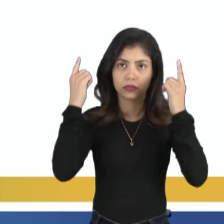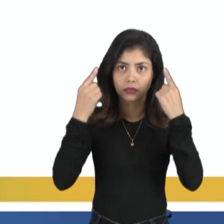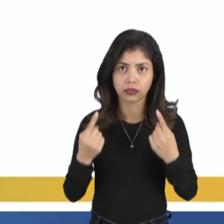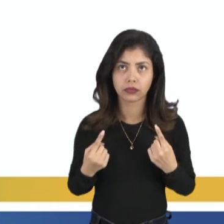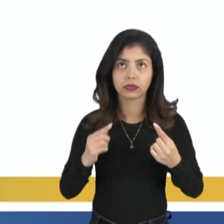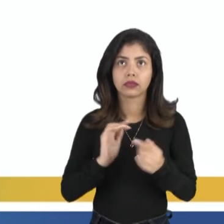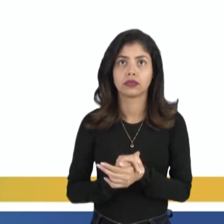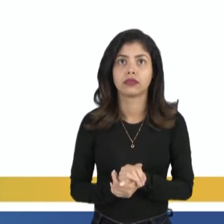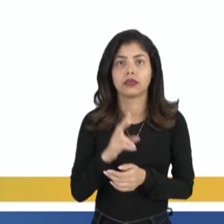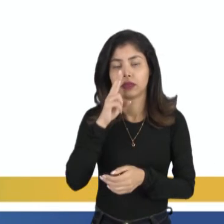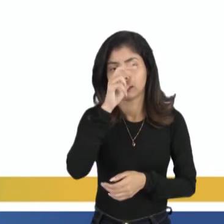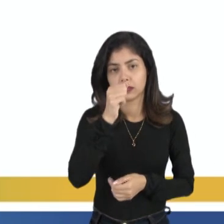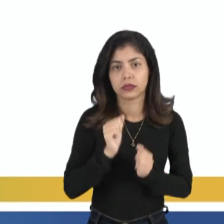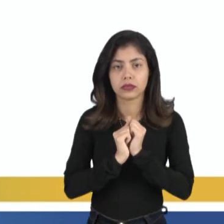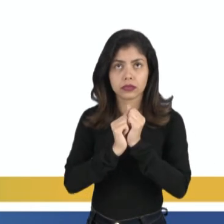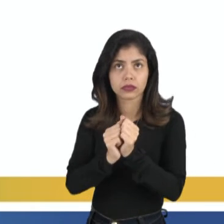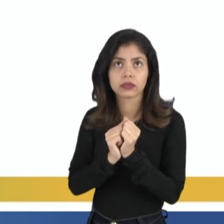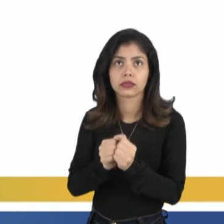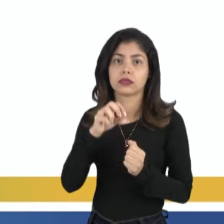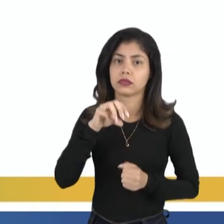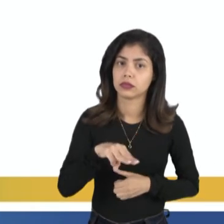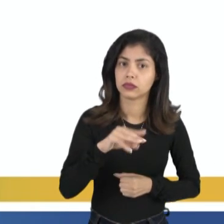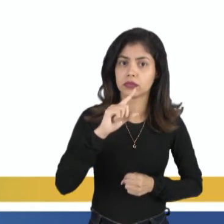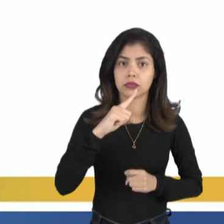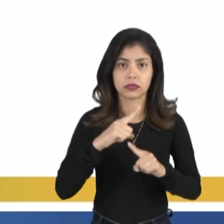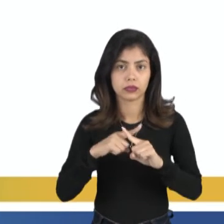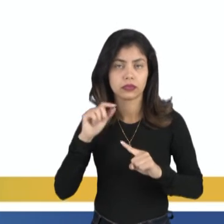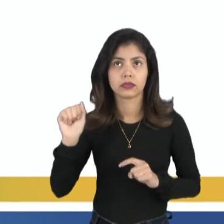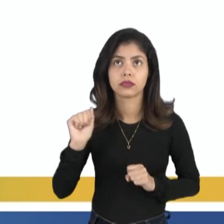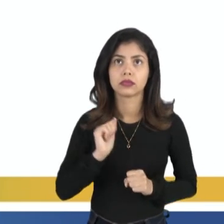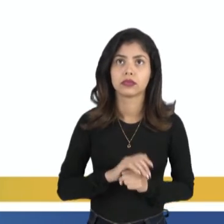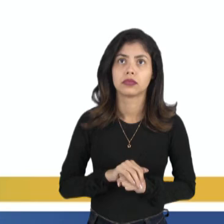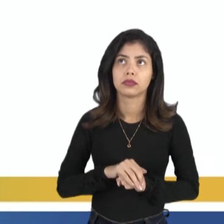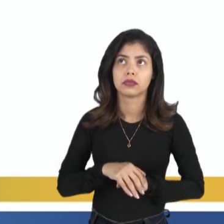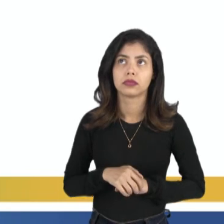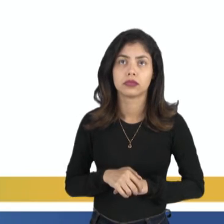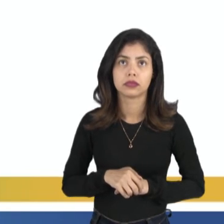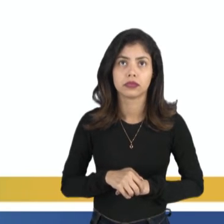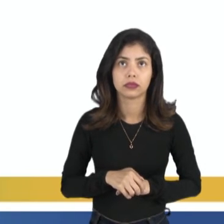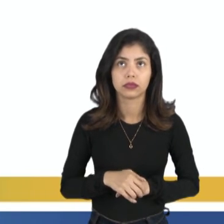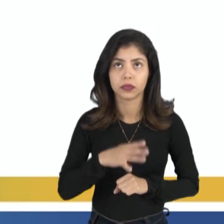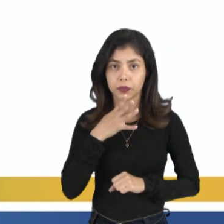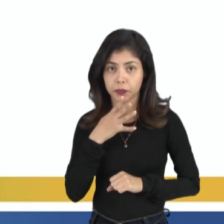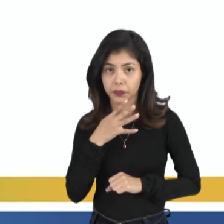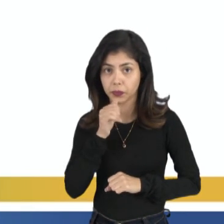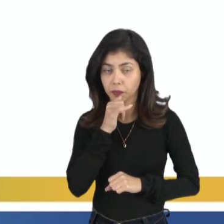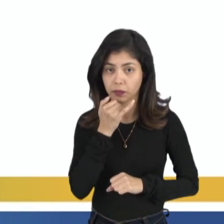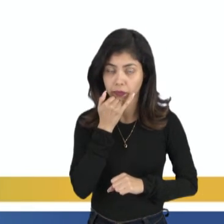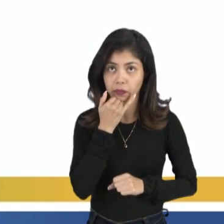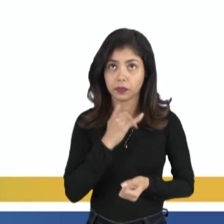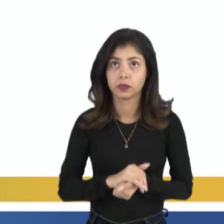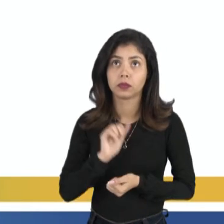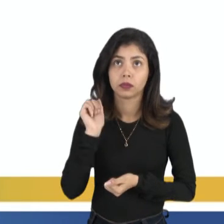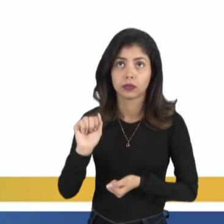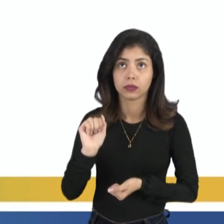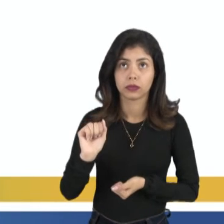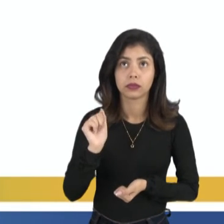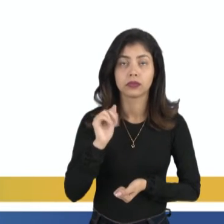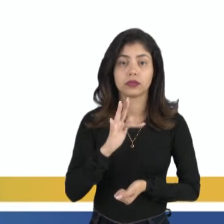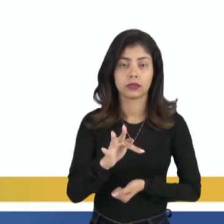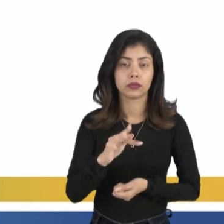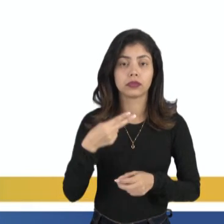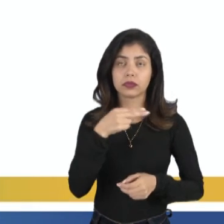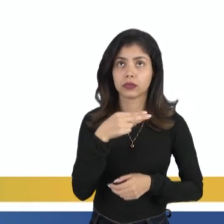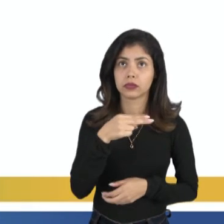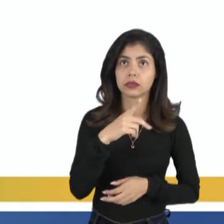tá as forças que estão atuando, a massa vezes a aceleração. No bloco B, desculpa. No bloco A, nós temos também as forças